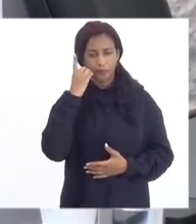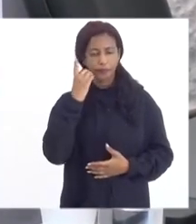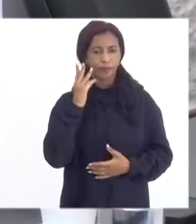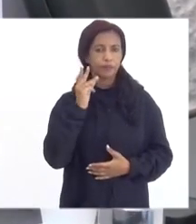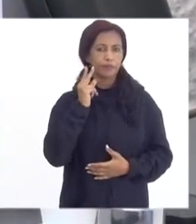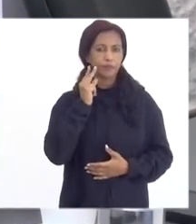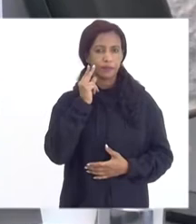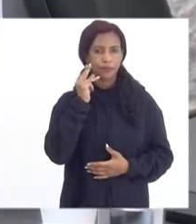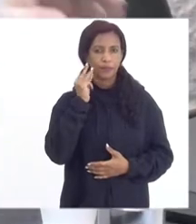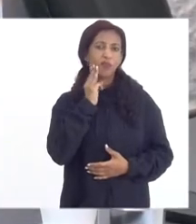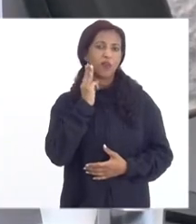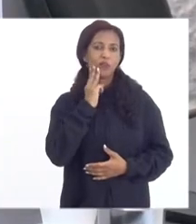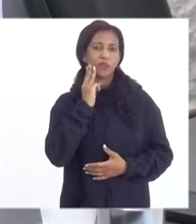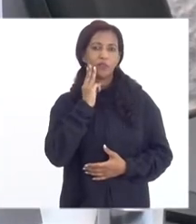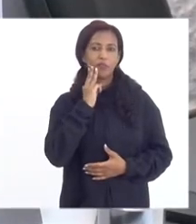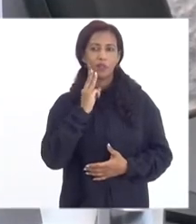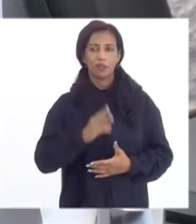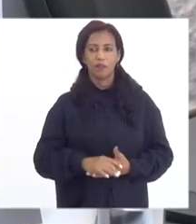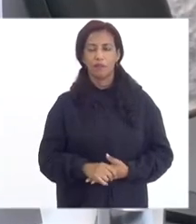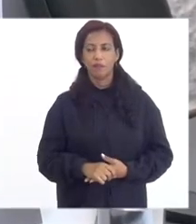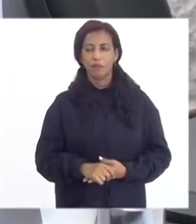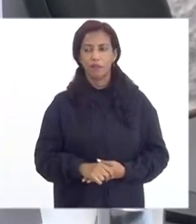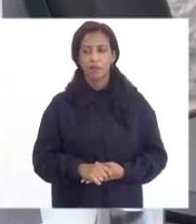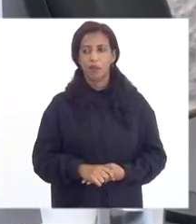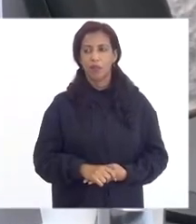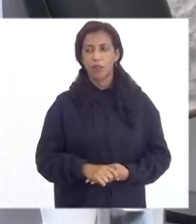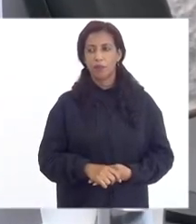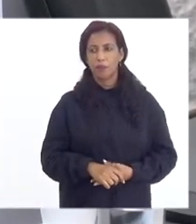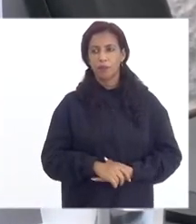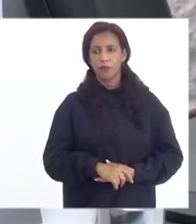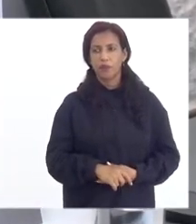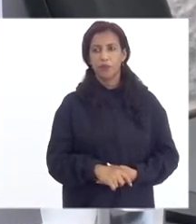Valdec Carneiro.